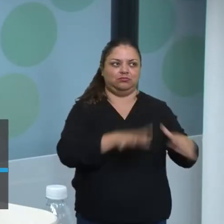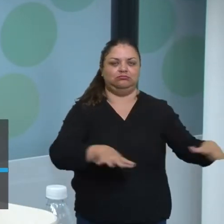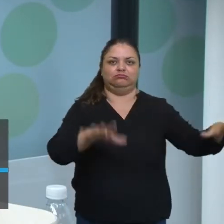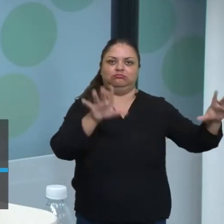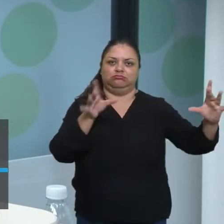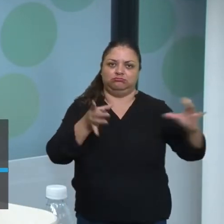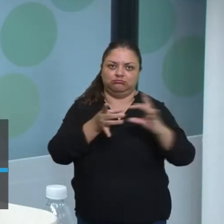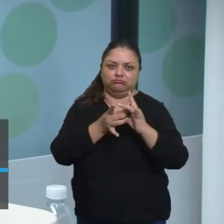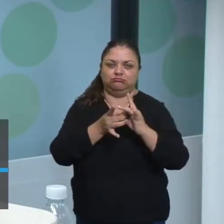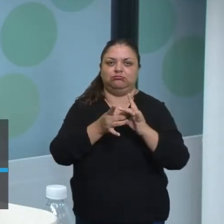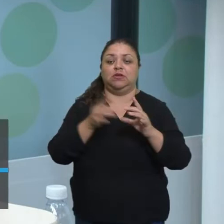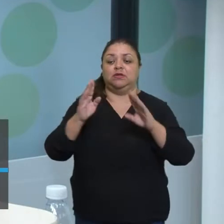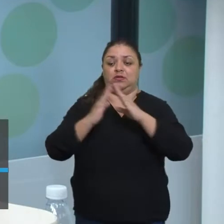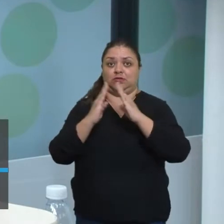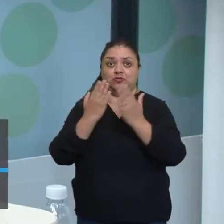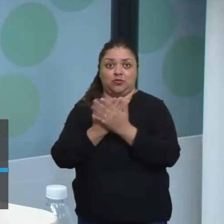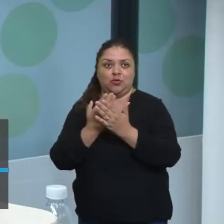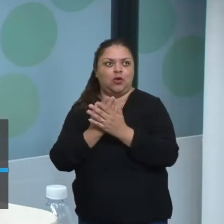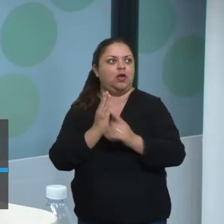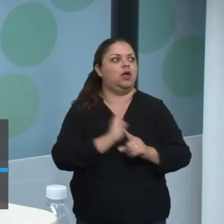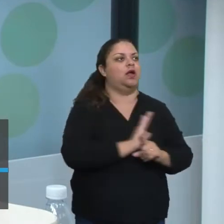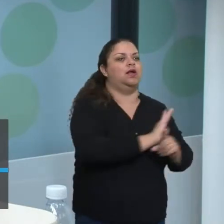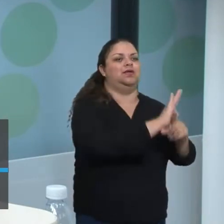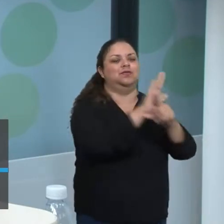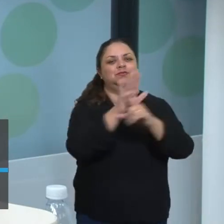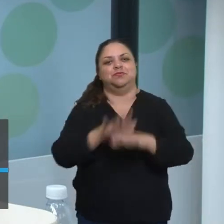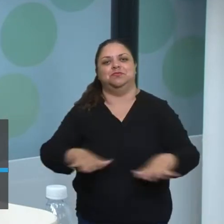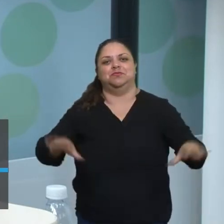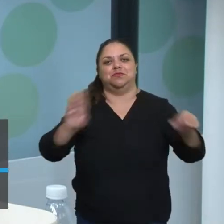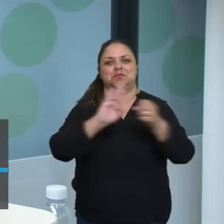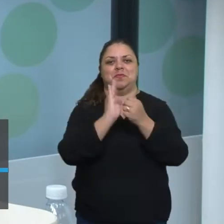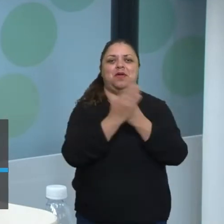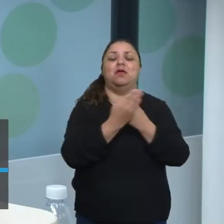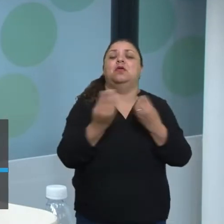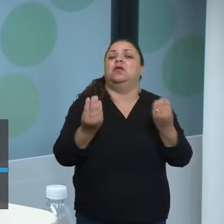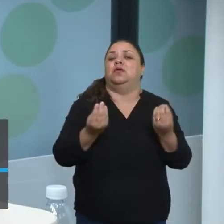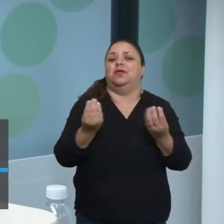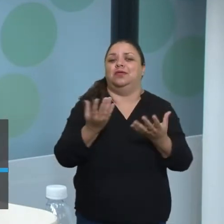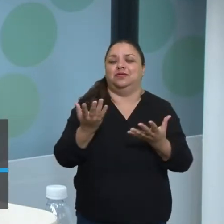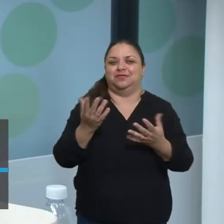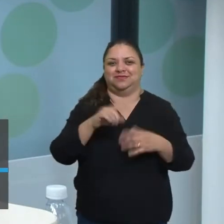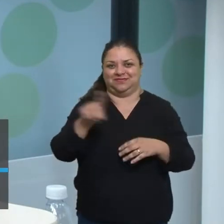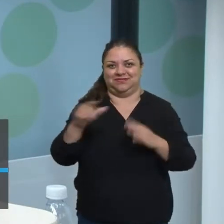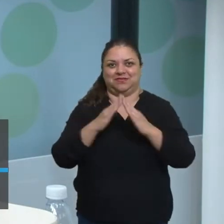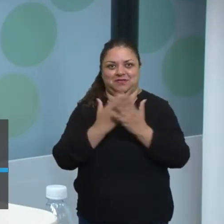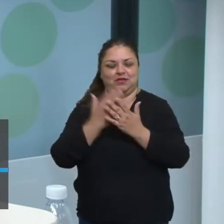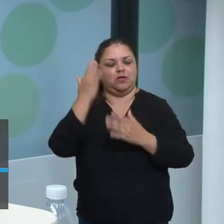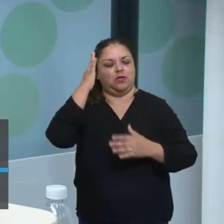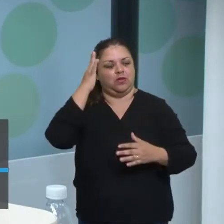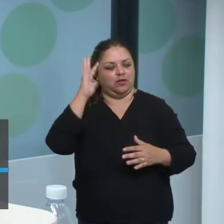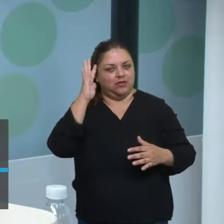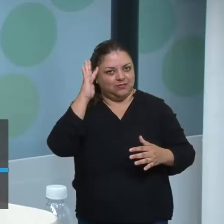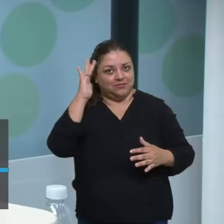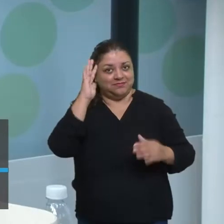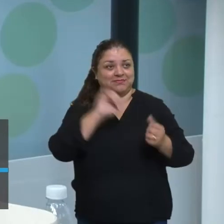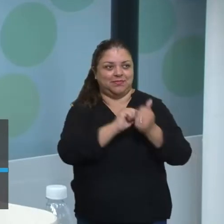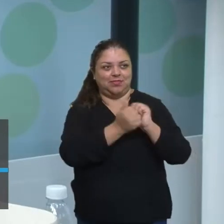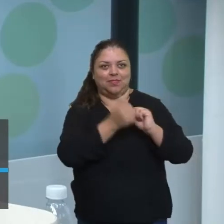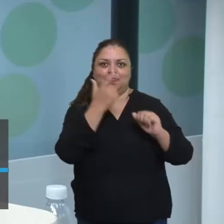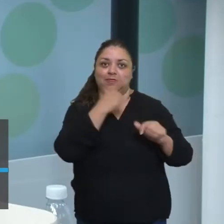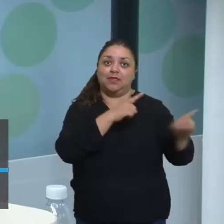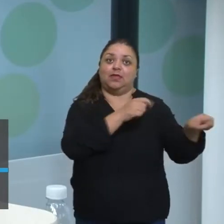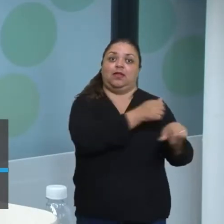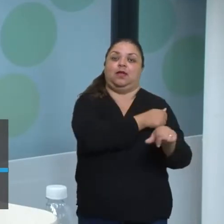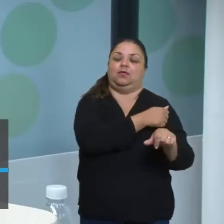determinado o bairro por exemplo o passa a ser outro então escolas onde a característica a sensação de pertencimento é um